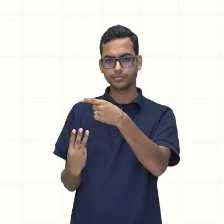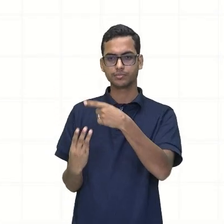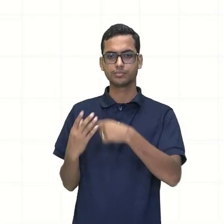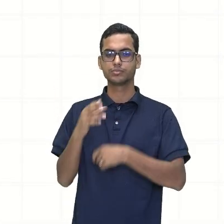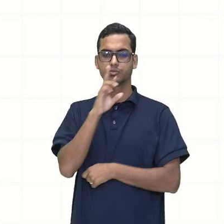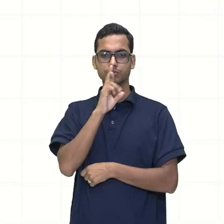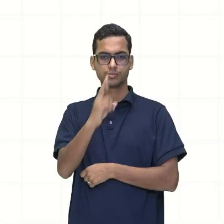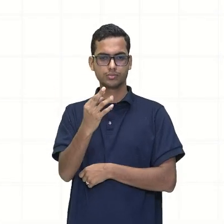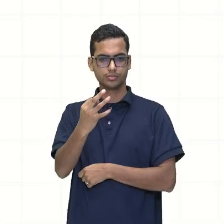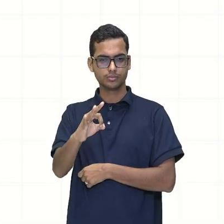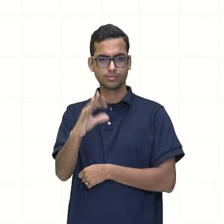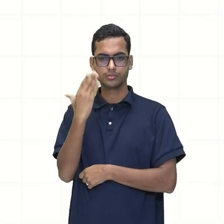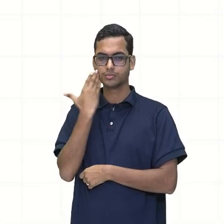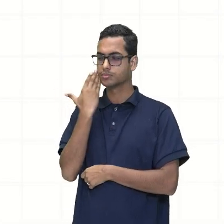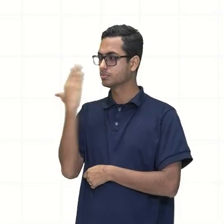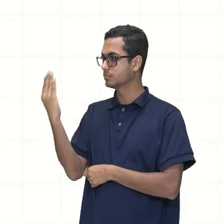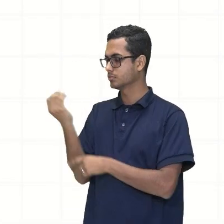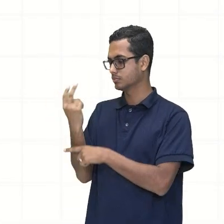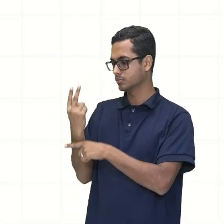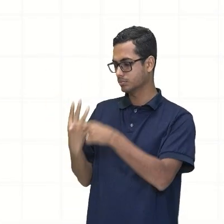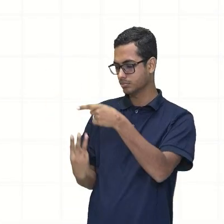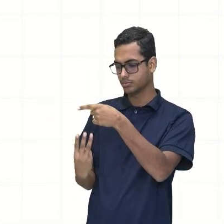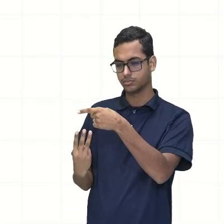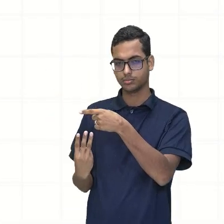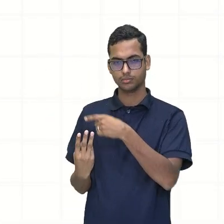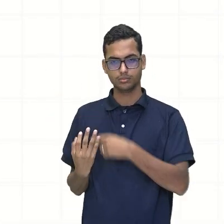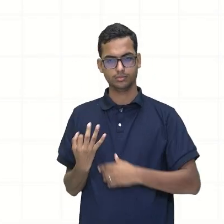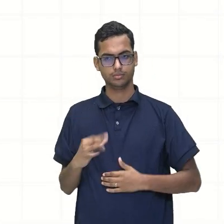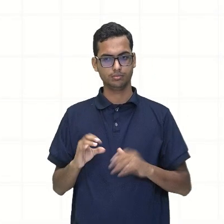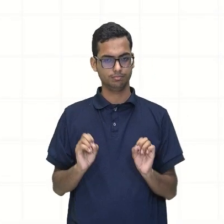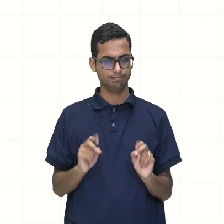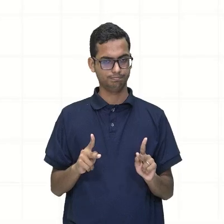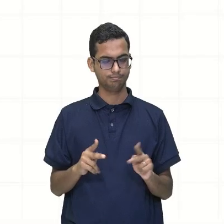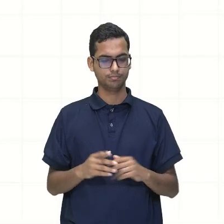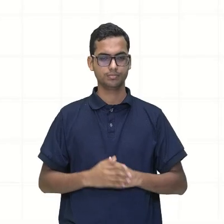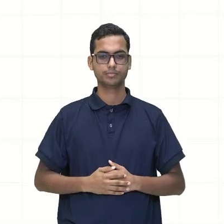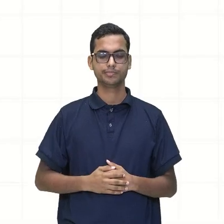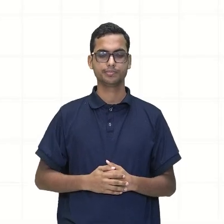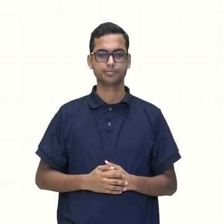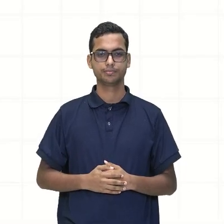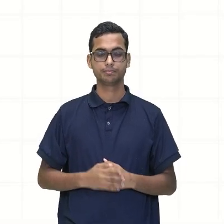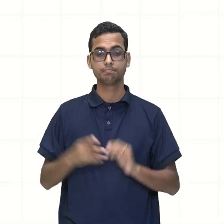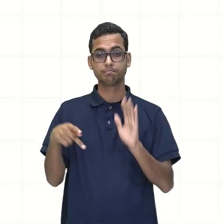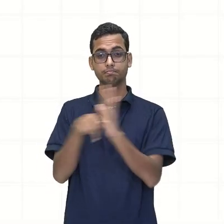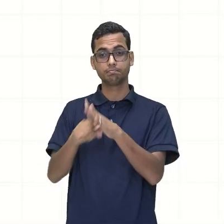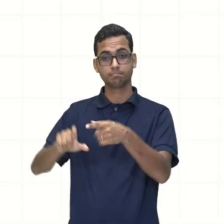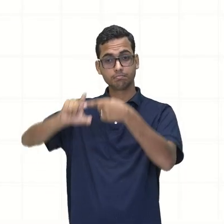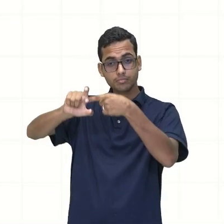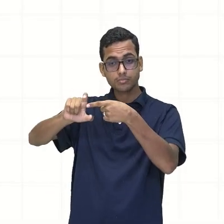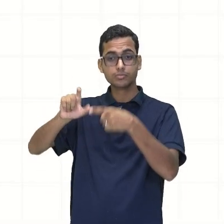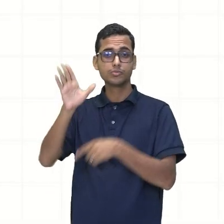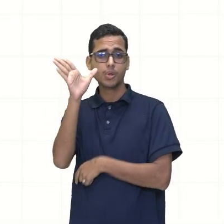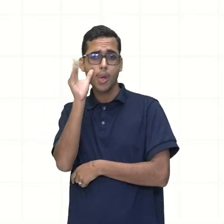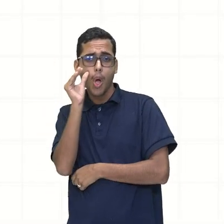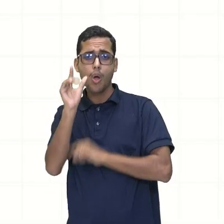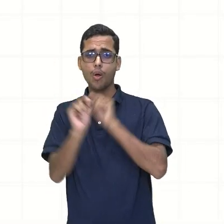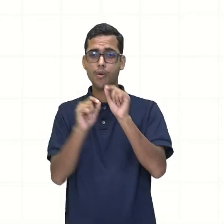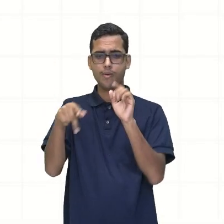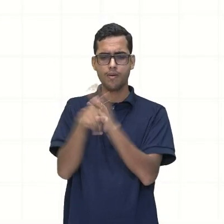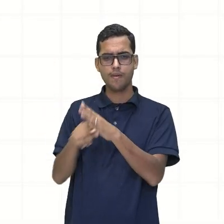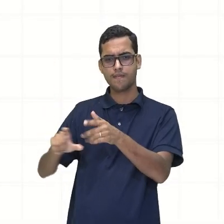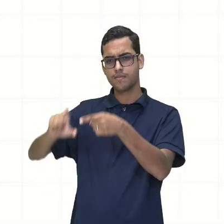resposta aqui é 2/3 ou 2/3, certo? E essa fração, só por curiosidade, ela é chamada de